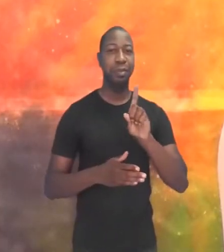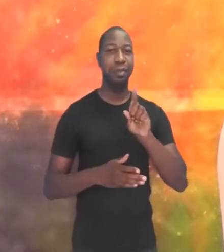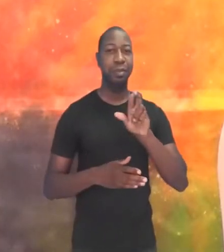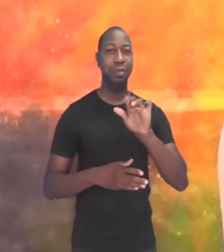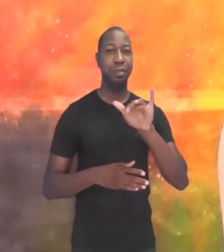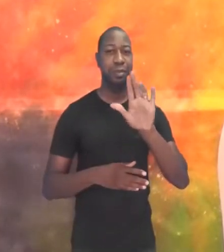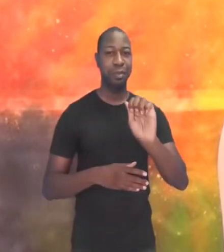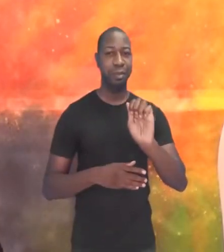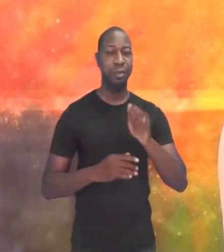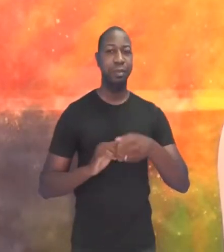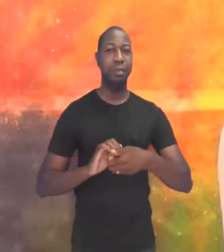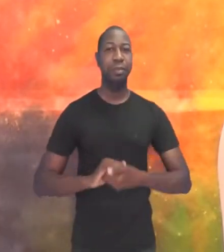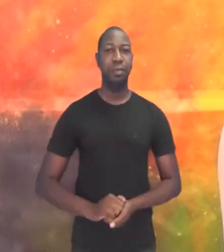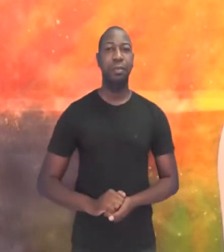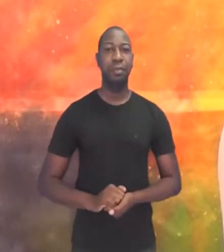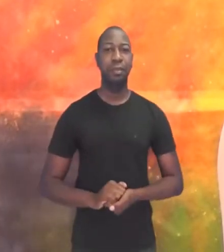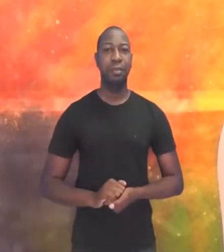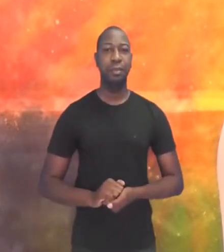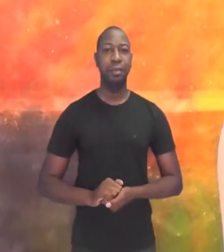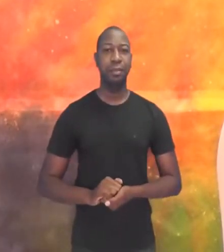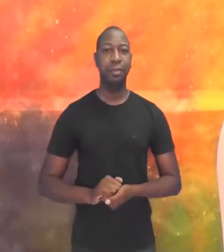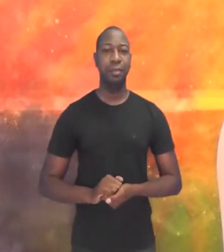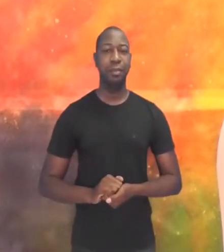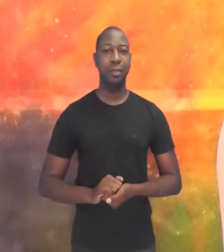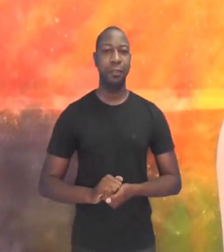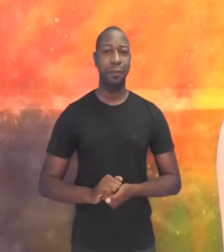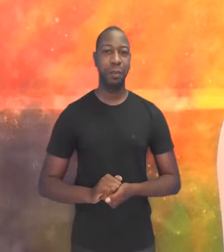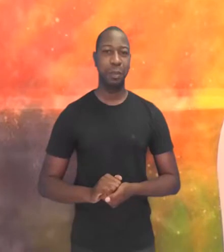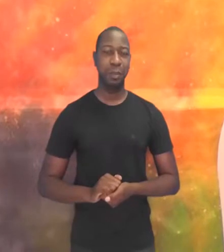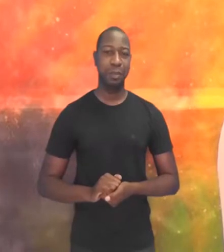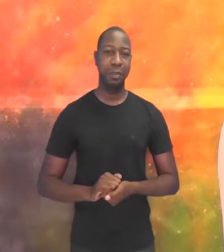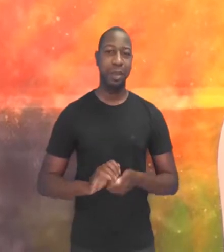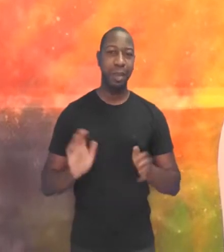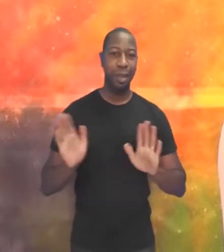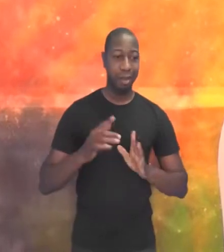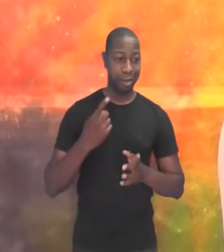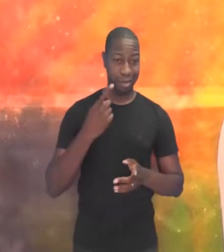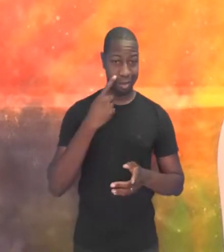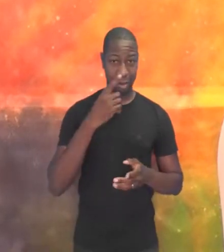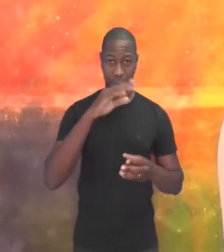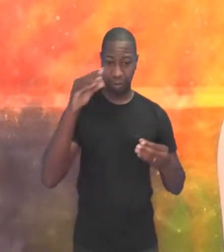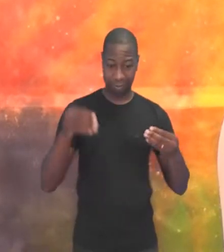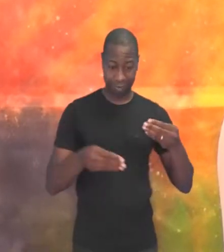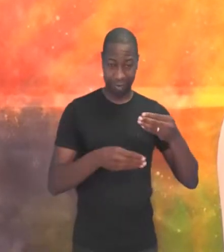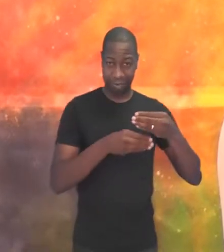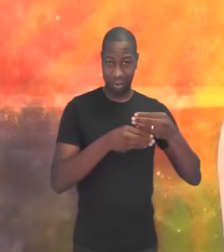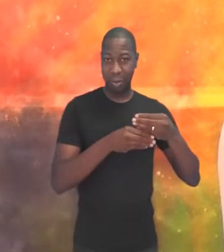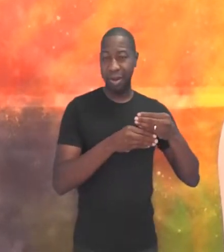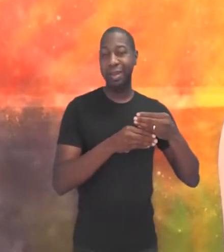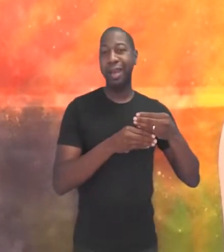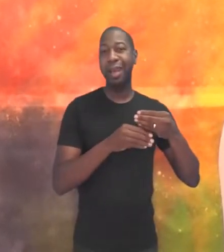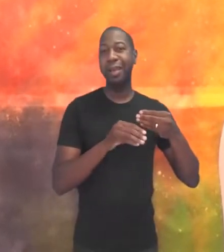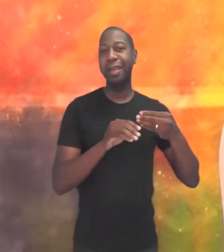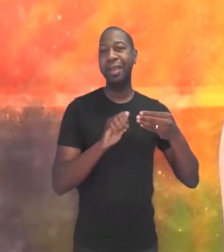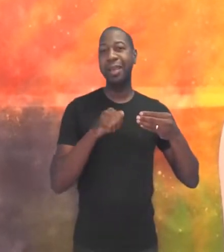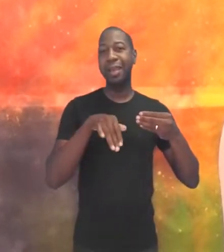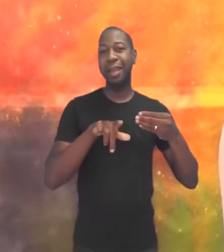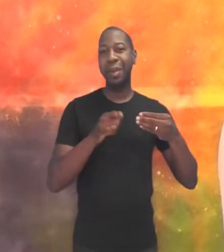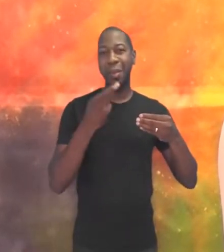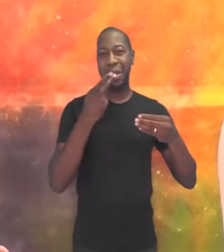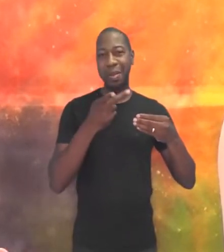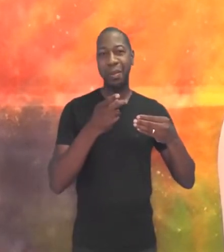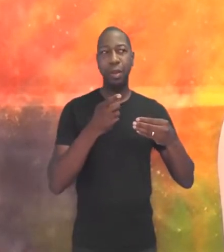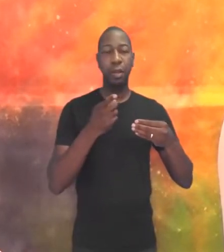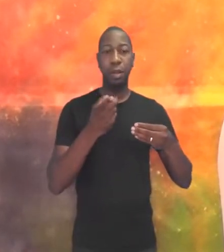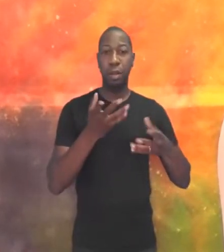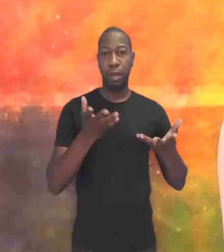a todos. Completando o que a Amanda falou, esse ano a gente não ficou com a FLIR